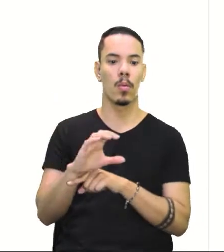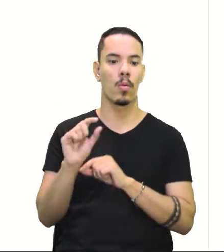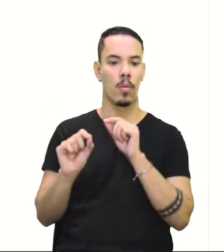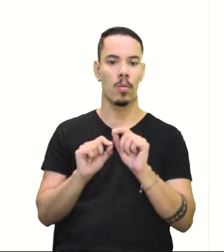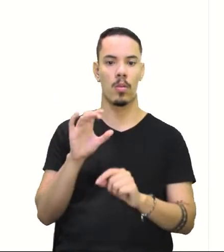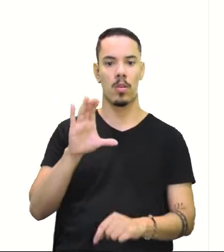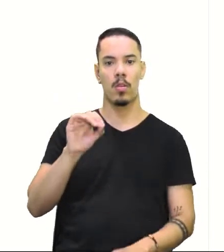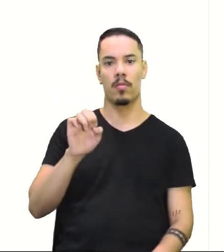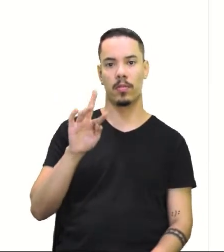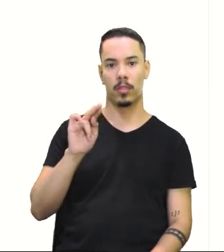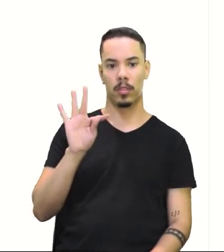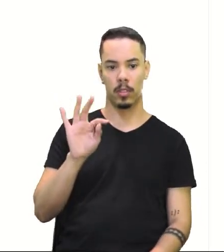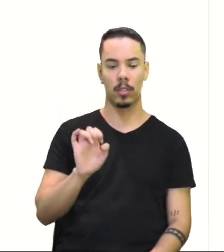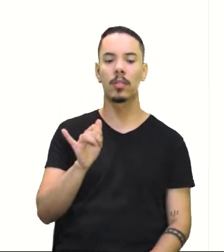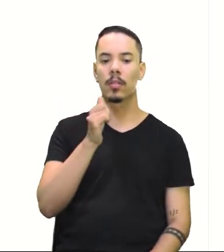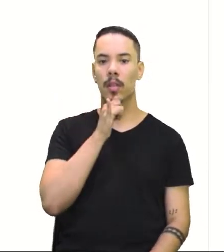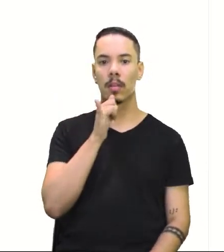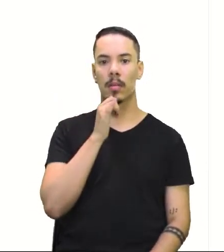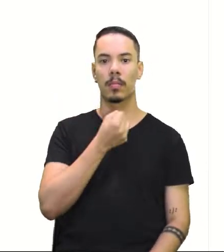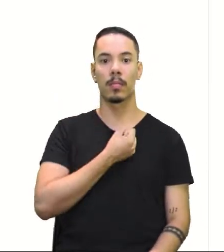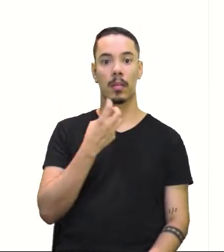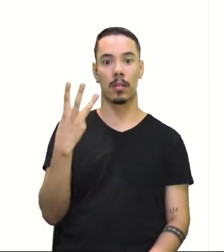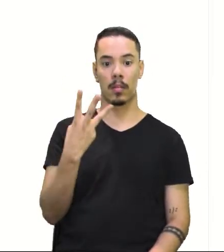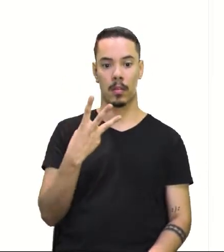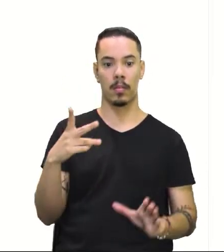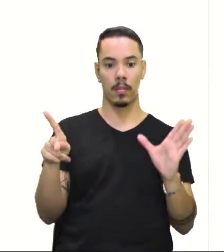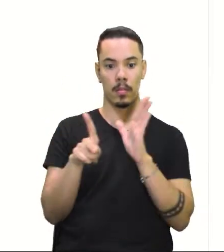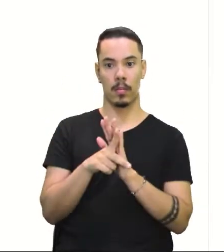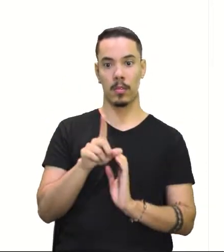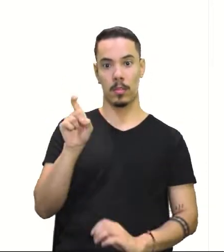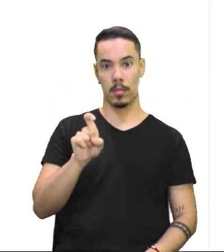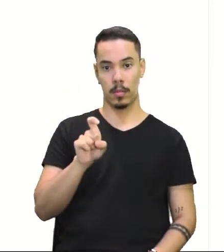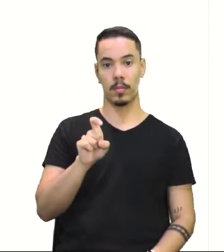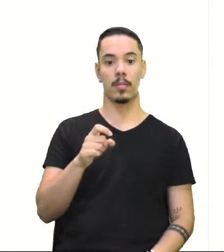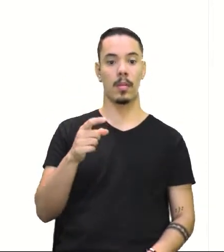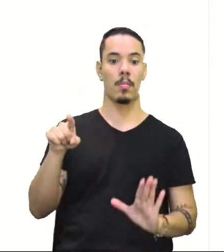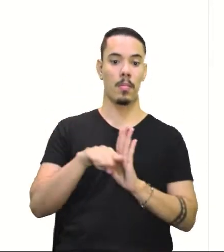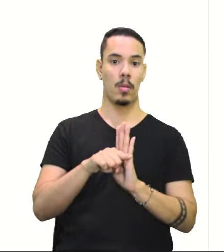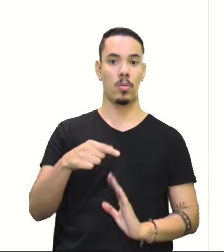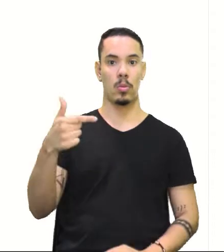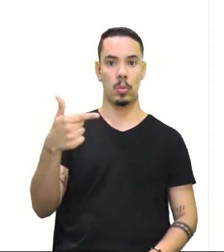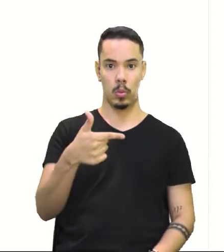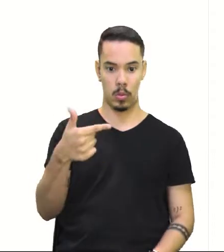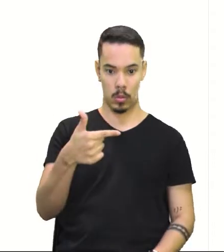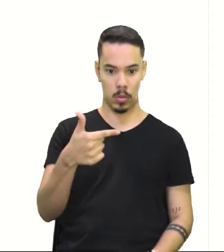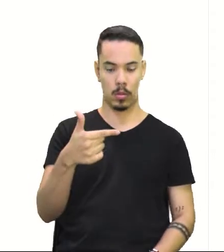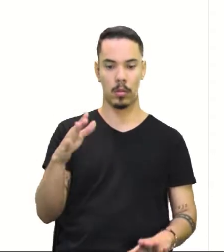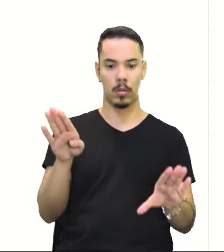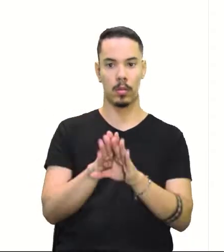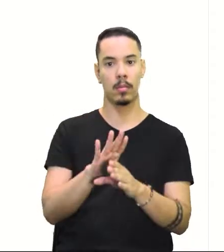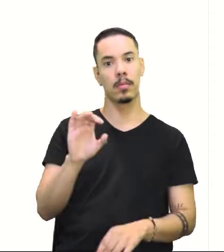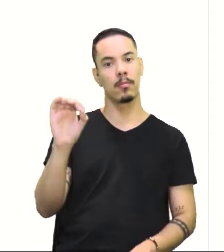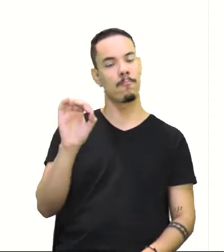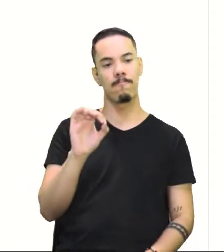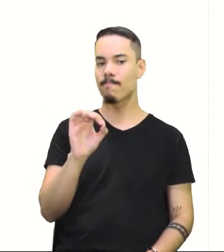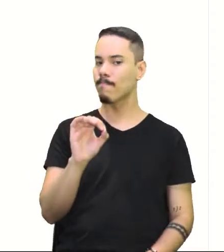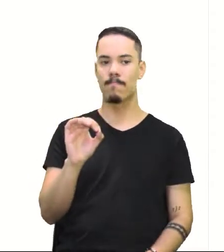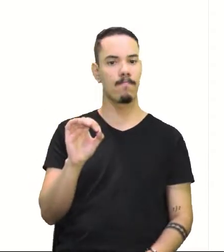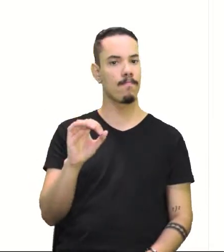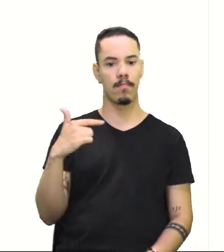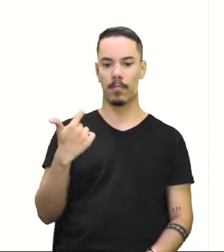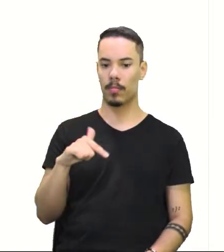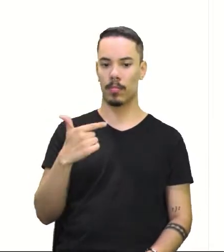ó. 3 para o x na quinta, menos 2 para o x na quarta, o 0 que não temos x